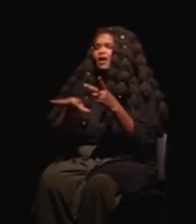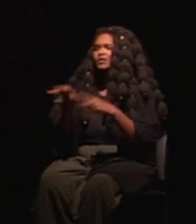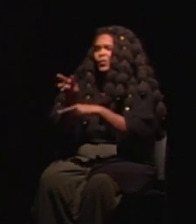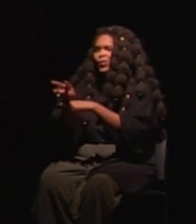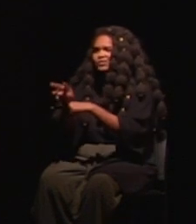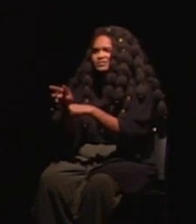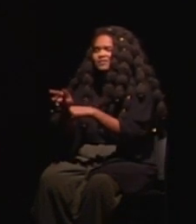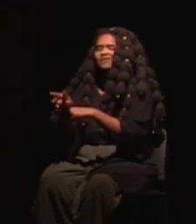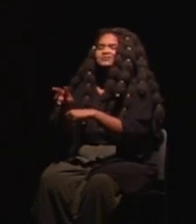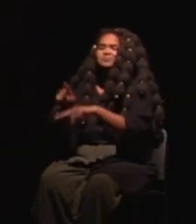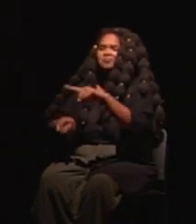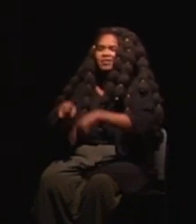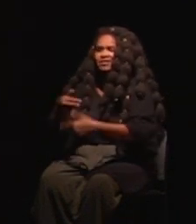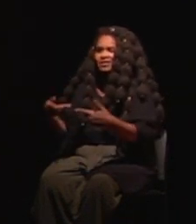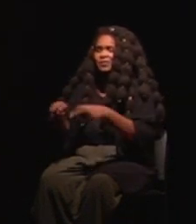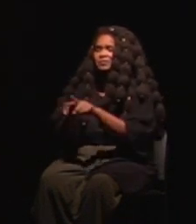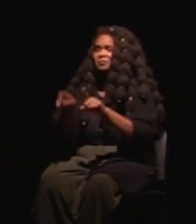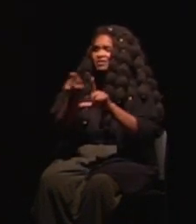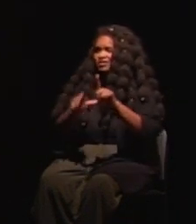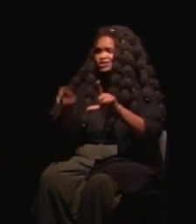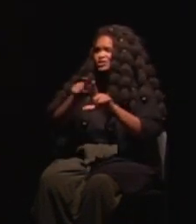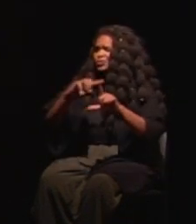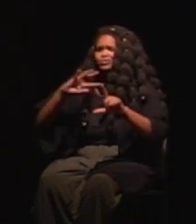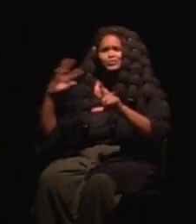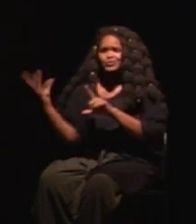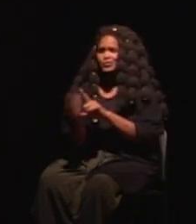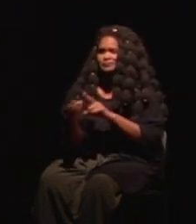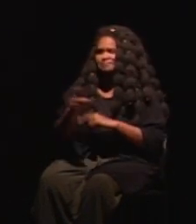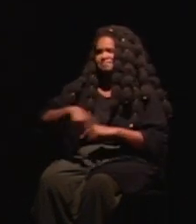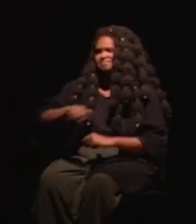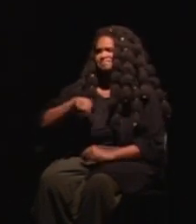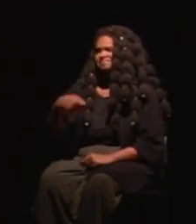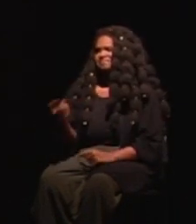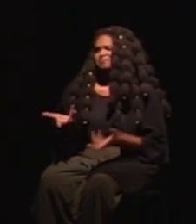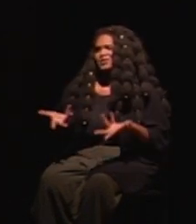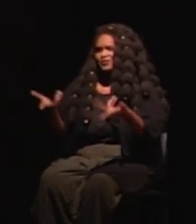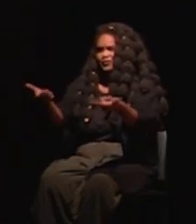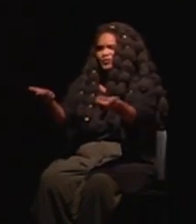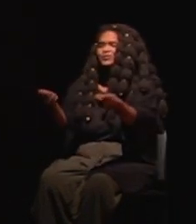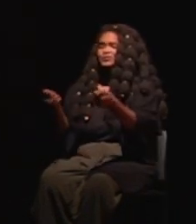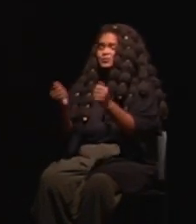conservação, todo mundo do digital, enfim, vocês foram incríveis,